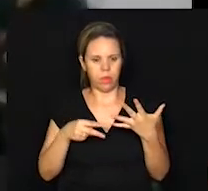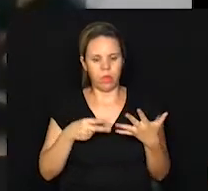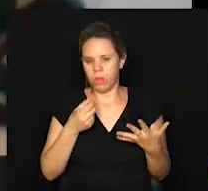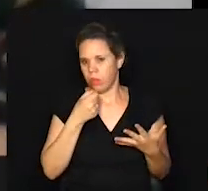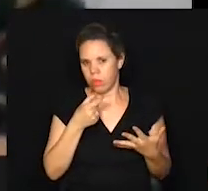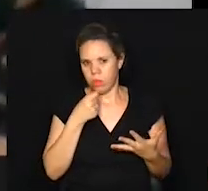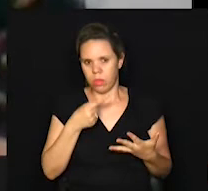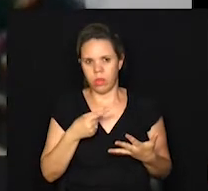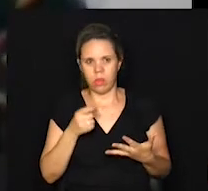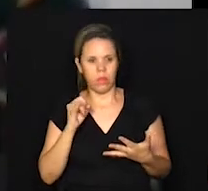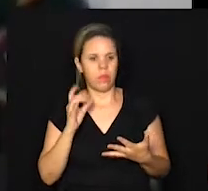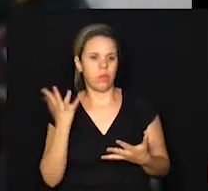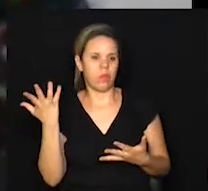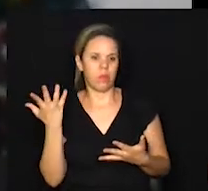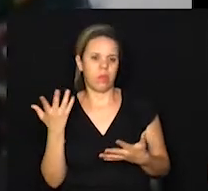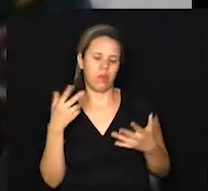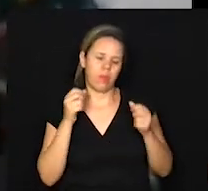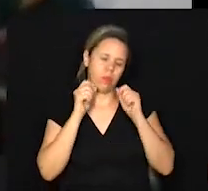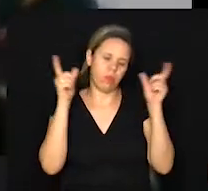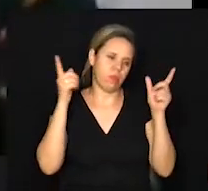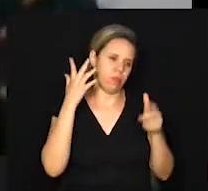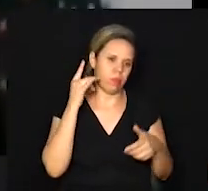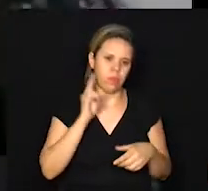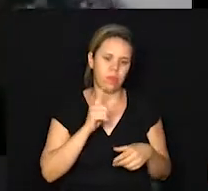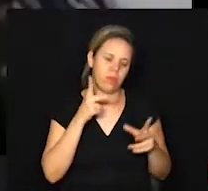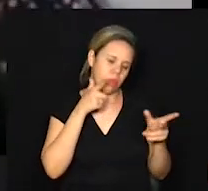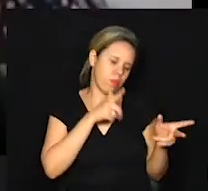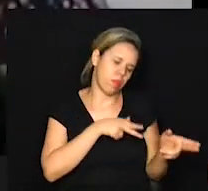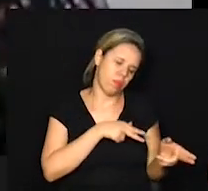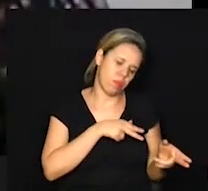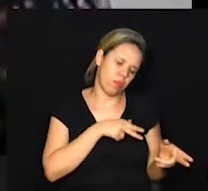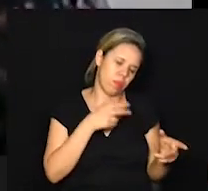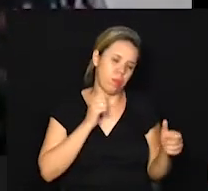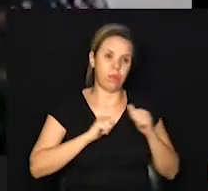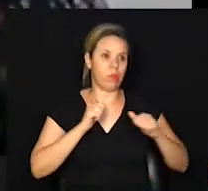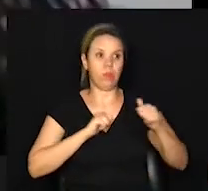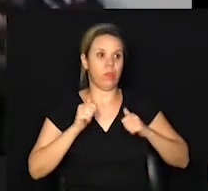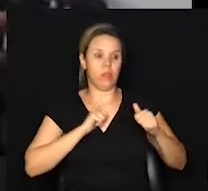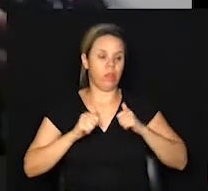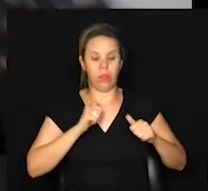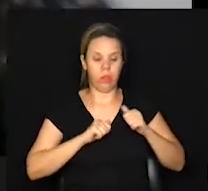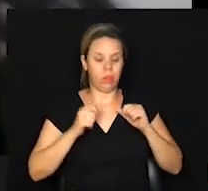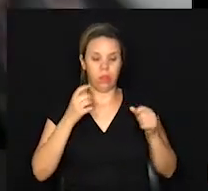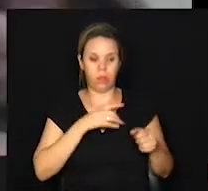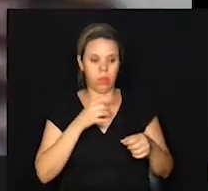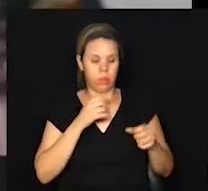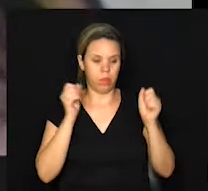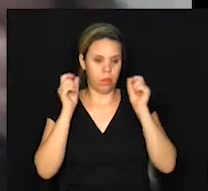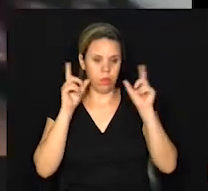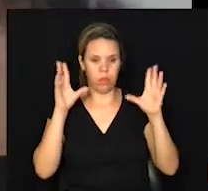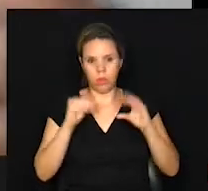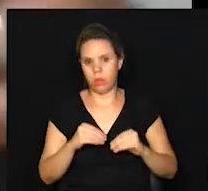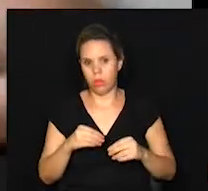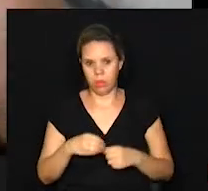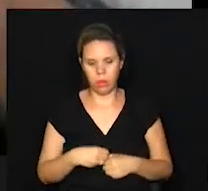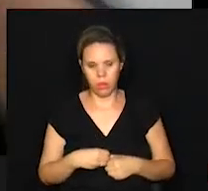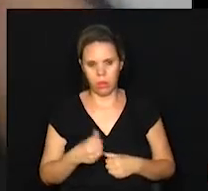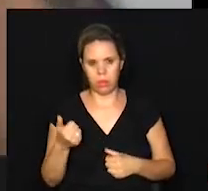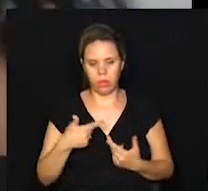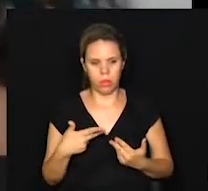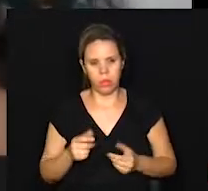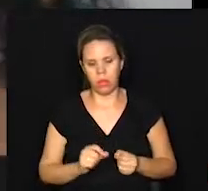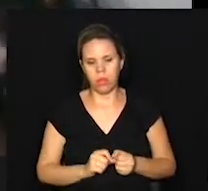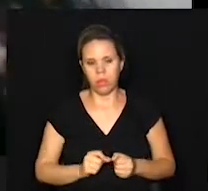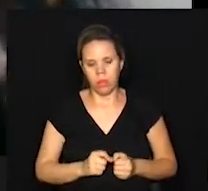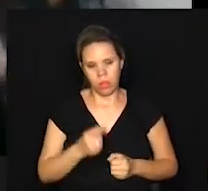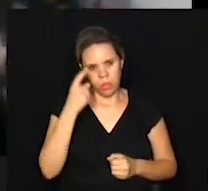acordar amanhã, ou de eu não conseguir dormir. Eu durmo apavorada, com medo de acordar no meio da noite, e a primeira coisa que eu